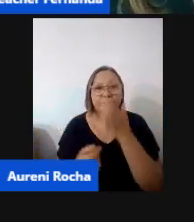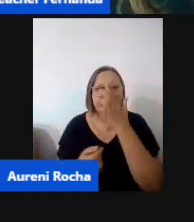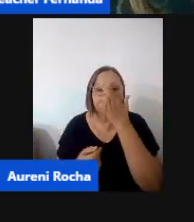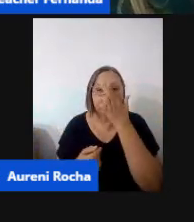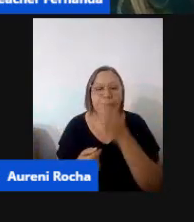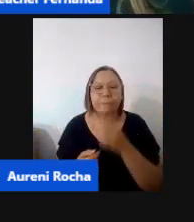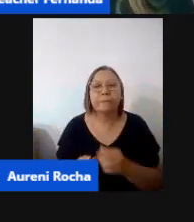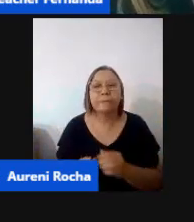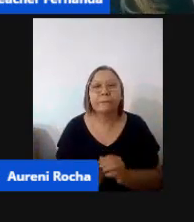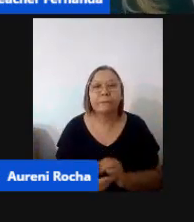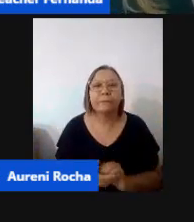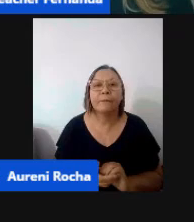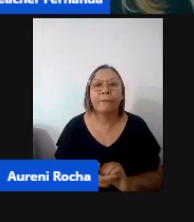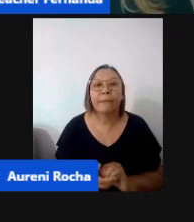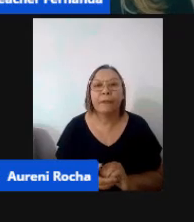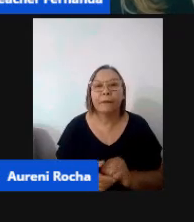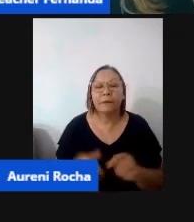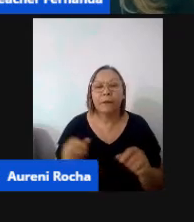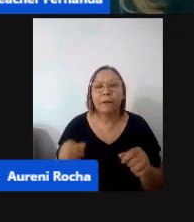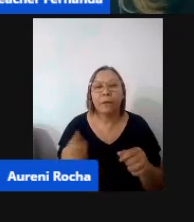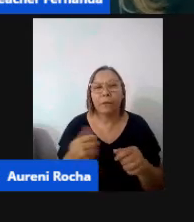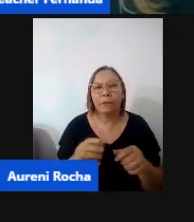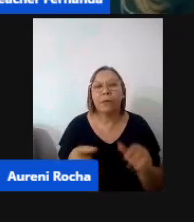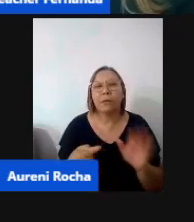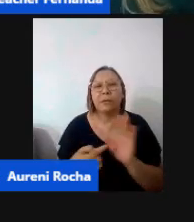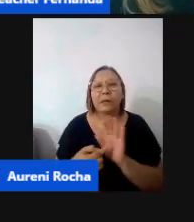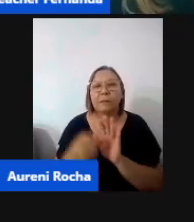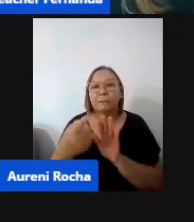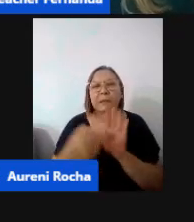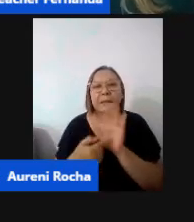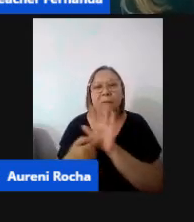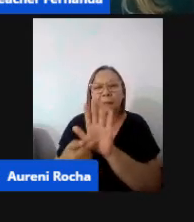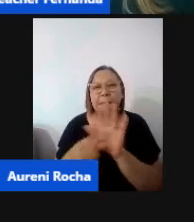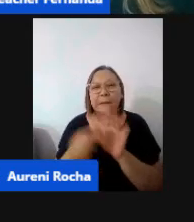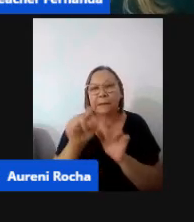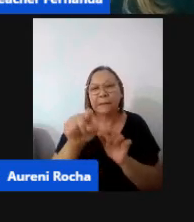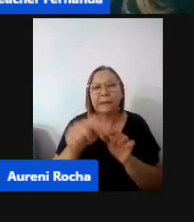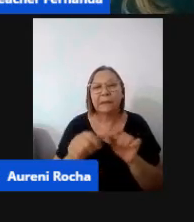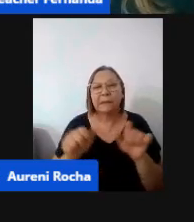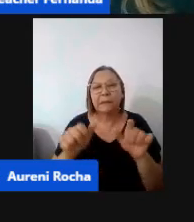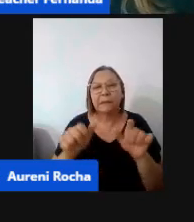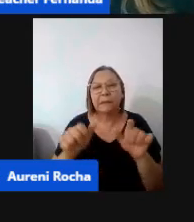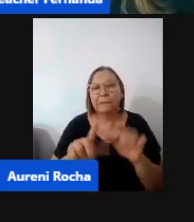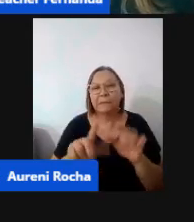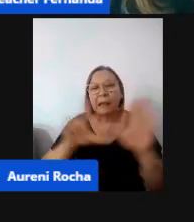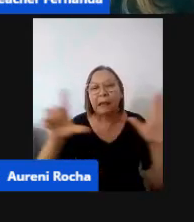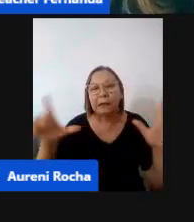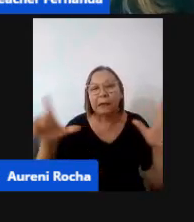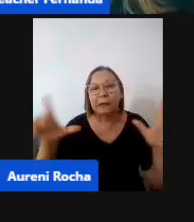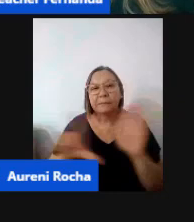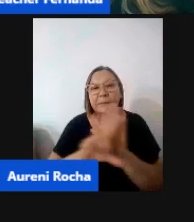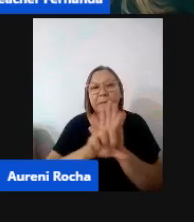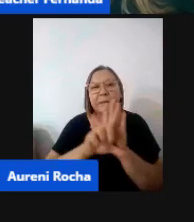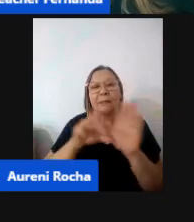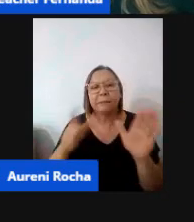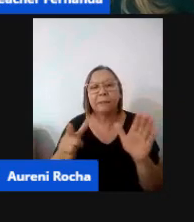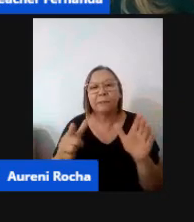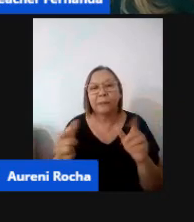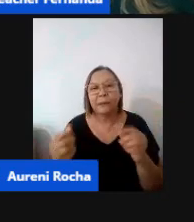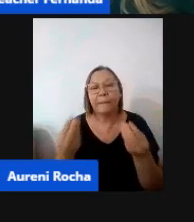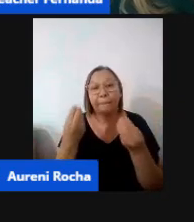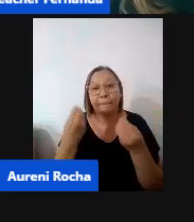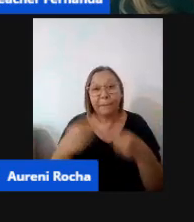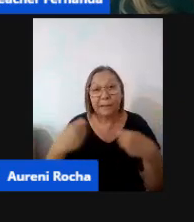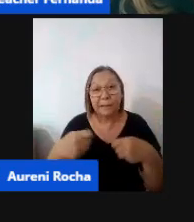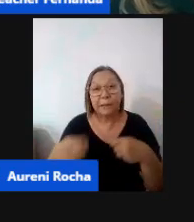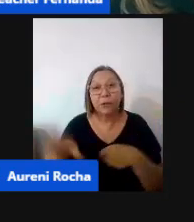não há contraste nenhum nessa apresentação. Então, o que a gente precisa fazer? A gente precisa trazer contraste. A gente precisa trazer